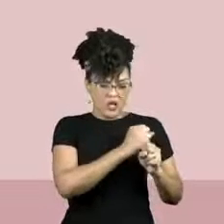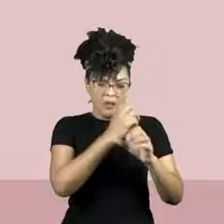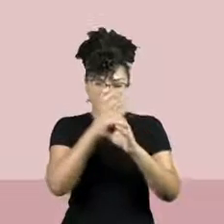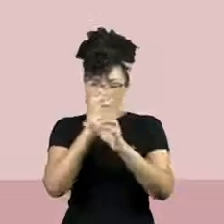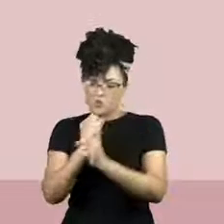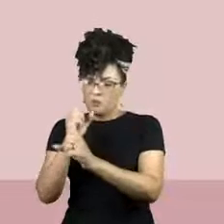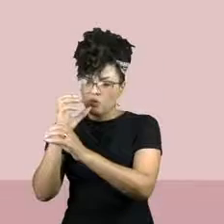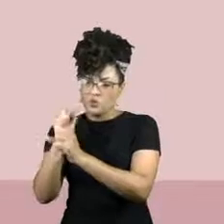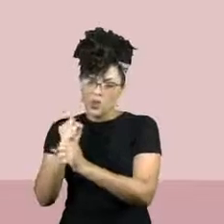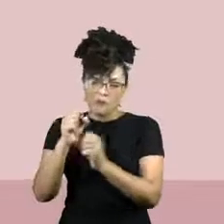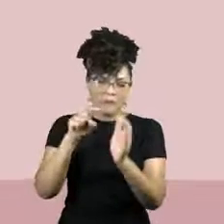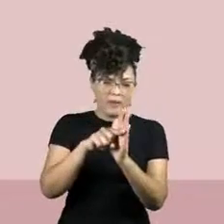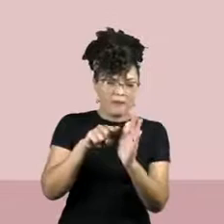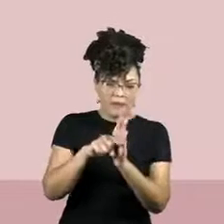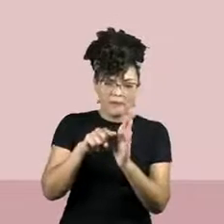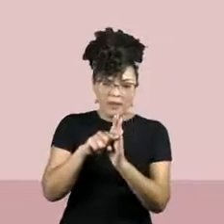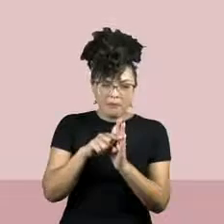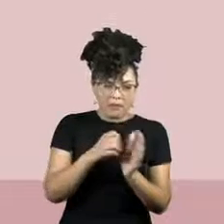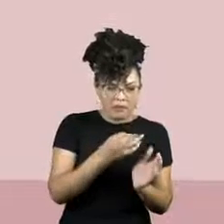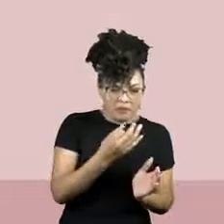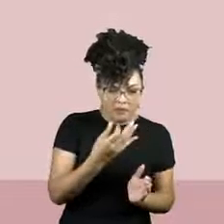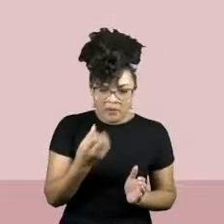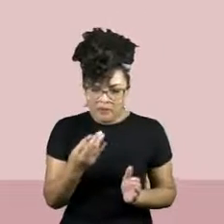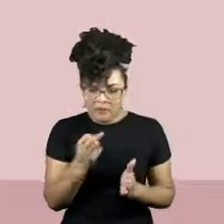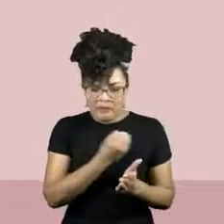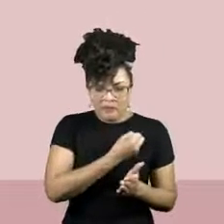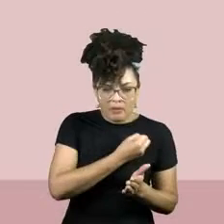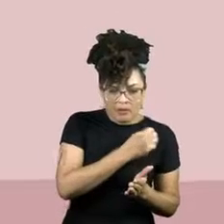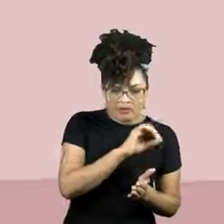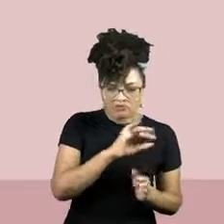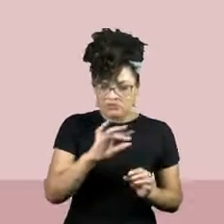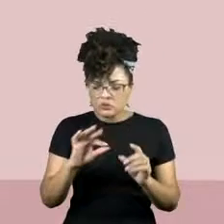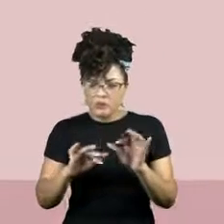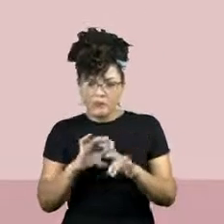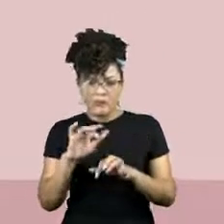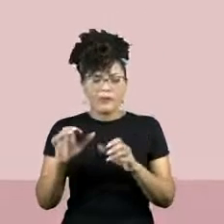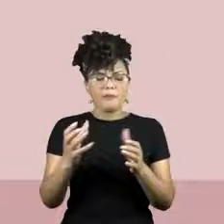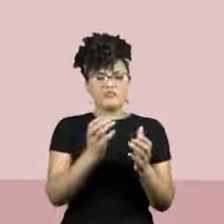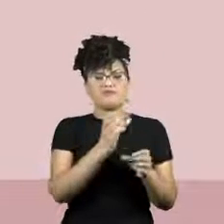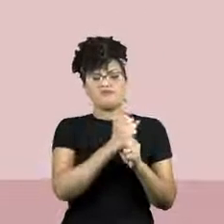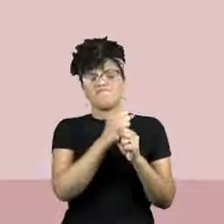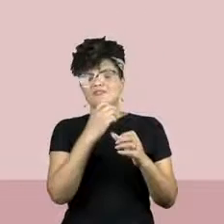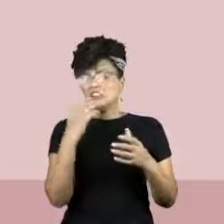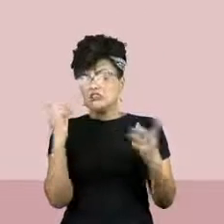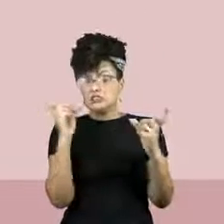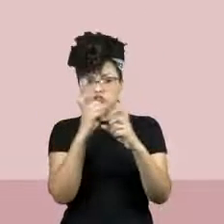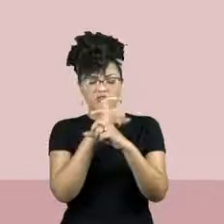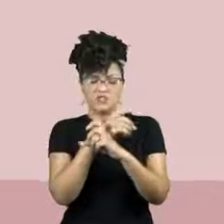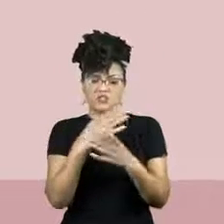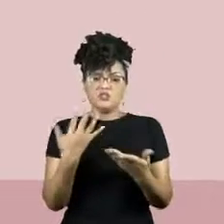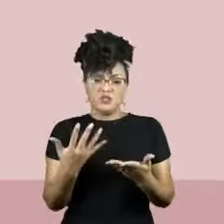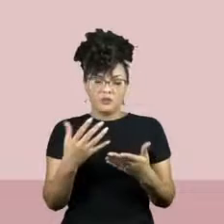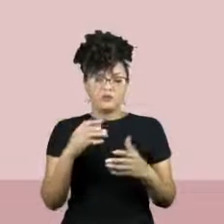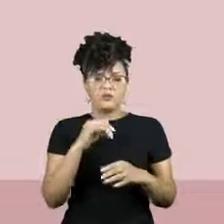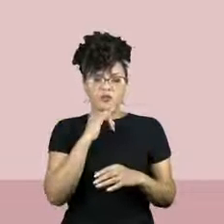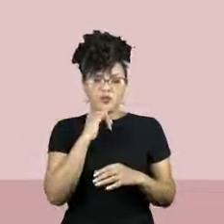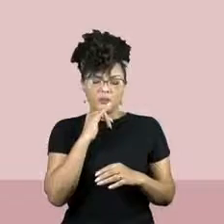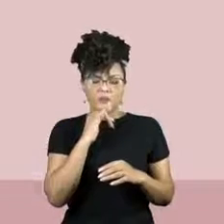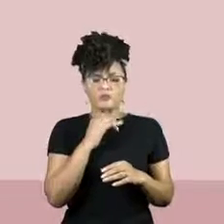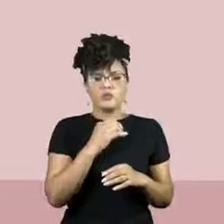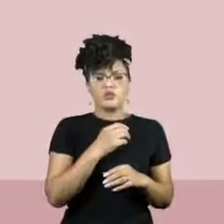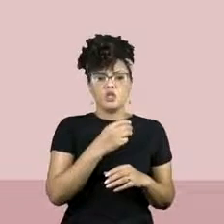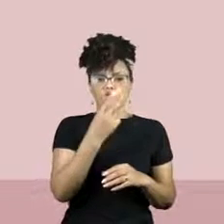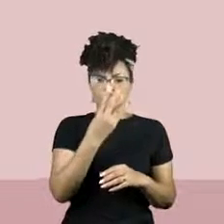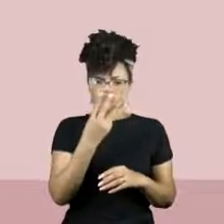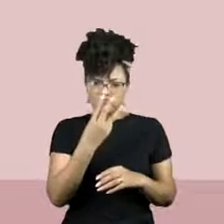que se eu for realizar, vamos pegar, por exemplo, ali, eu tenho 3 seções E nessas 3 sessões eu vou realizar 4 superfícies, né?